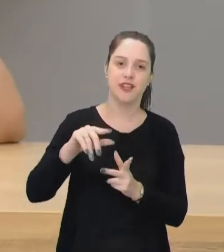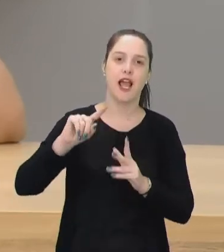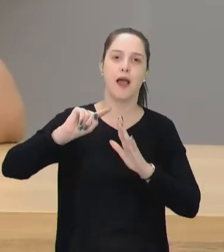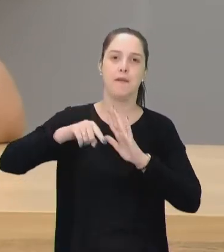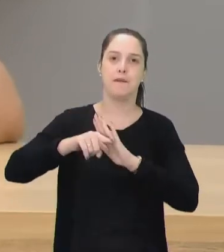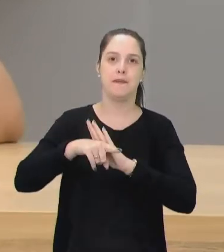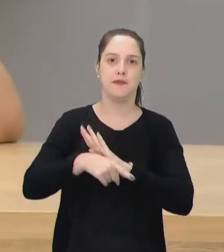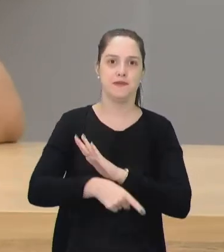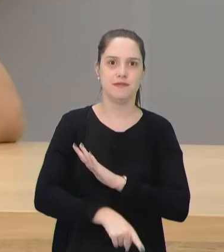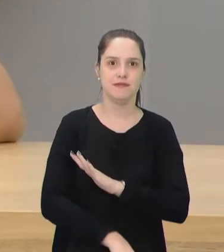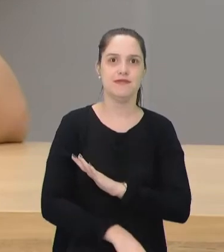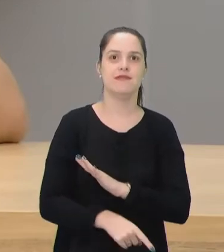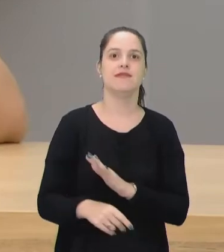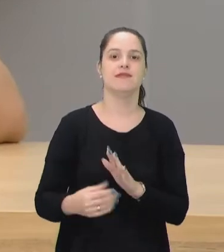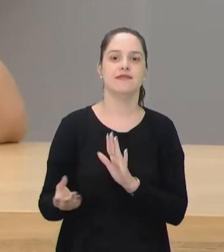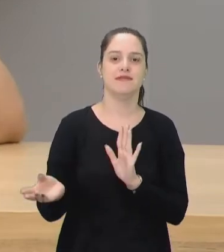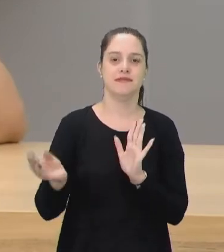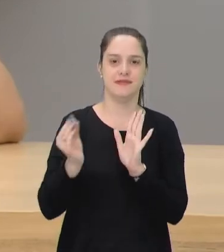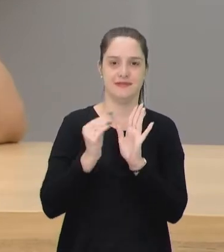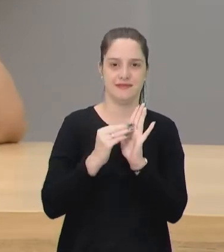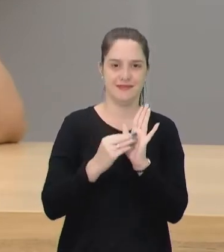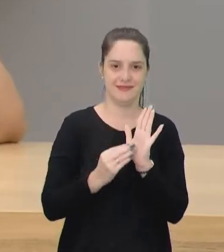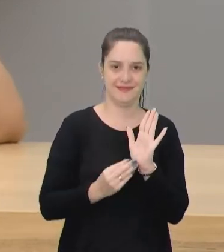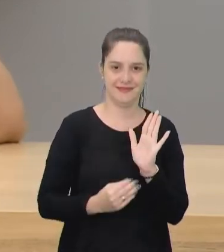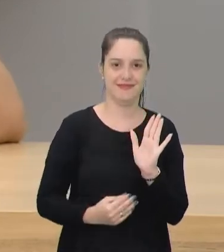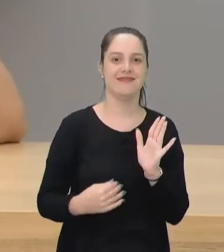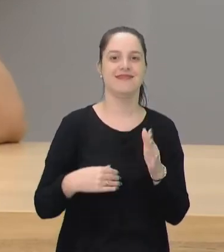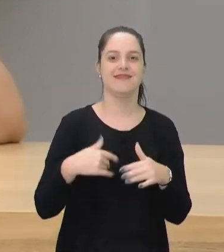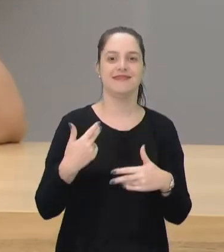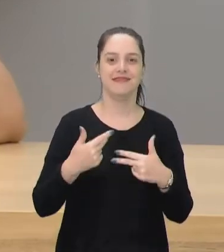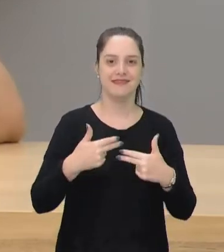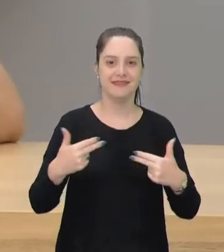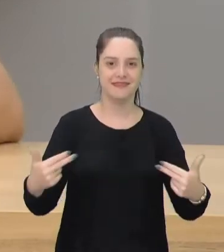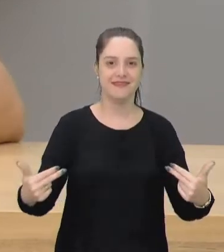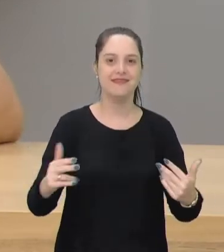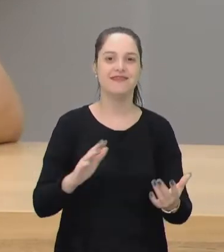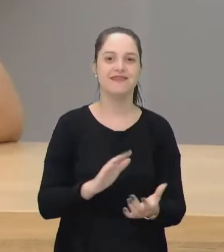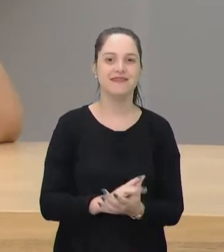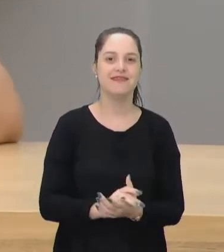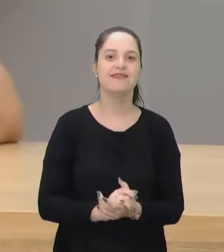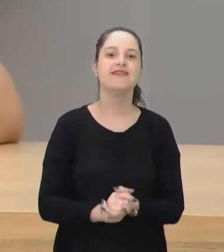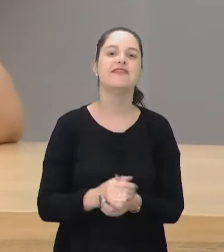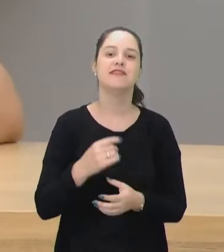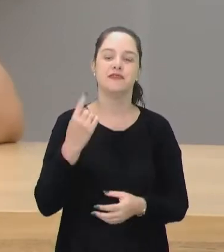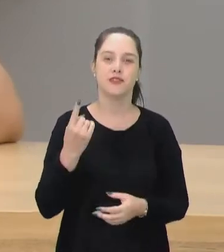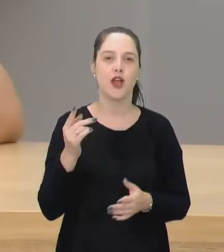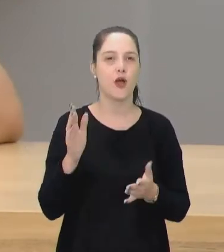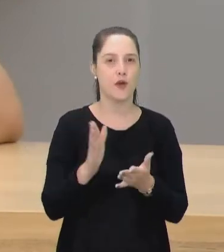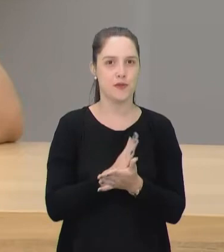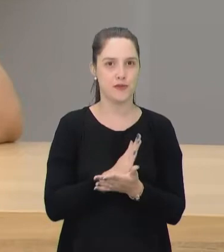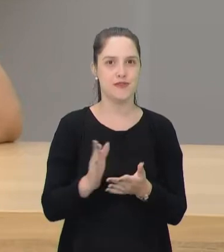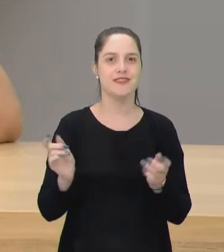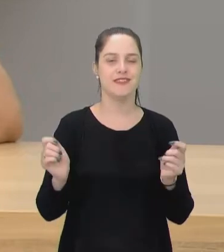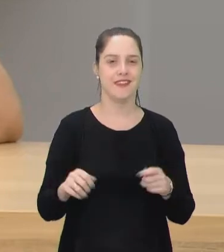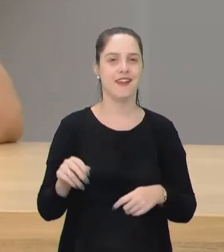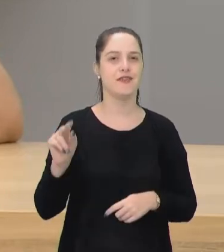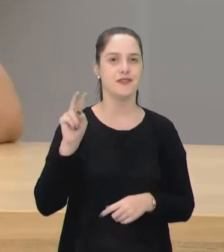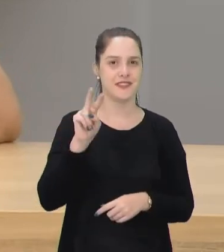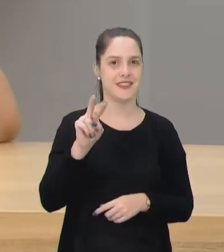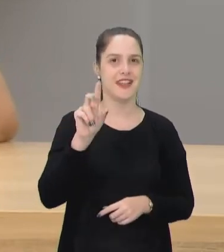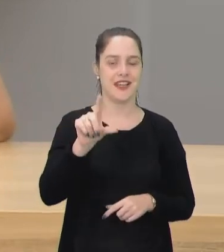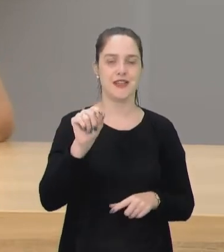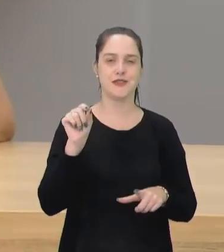aprofunda, no caso, nessa biografia de um dos autores aí que vocês